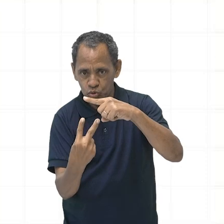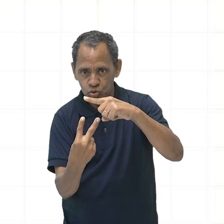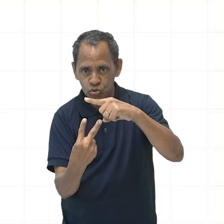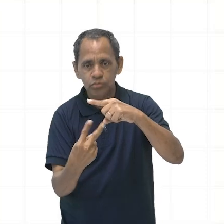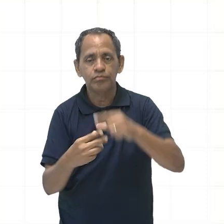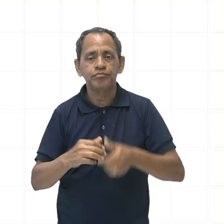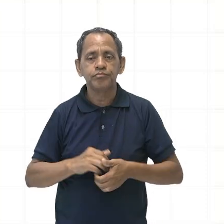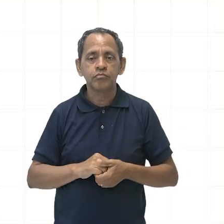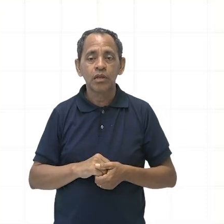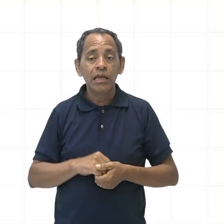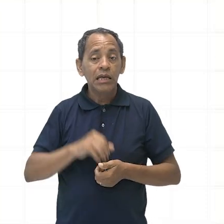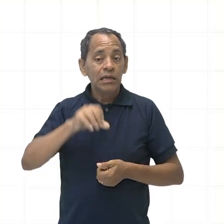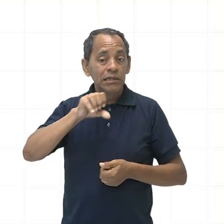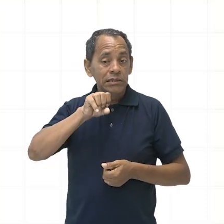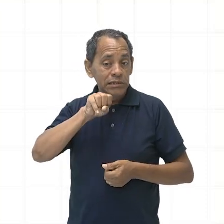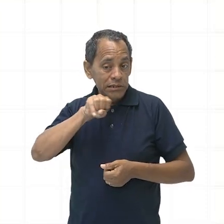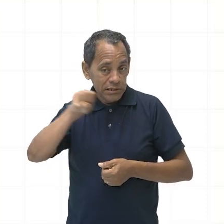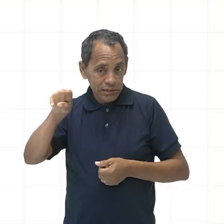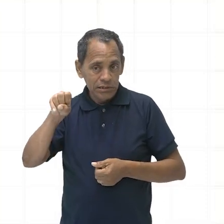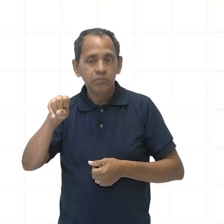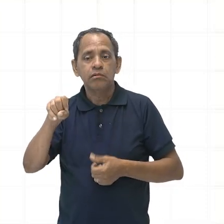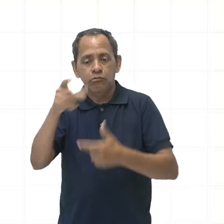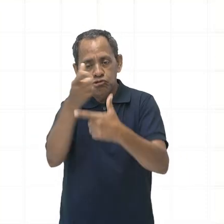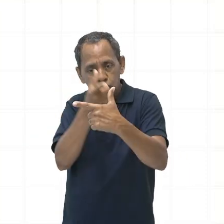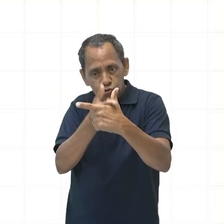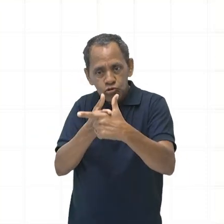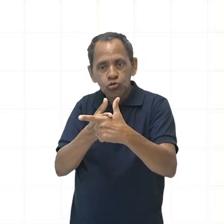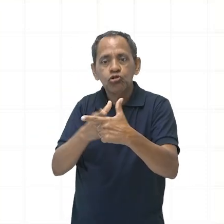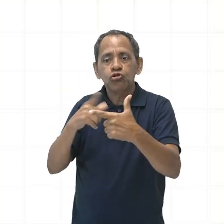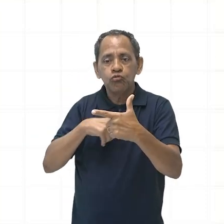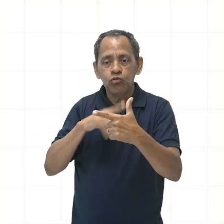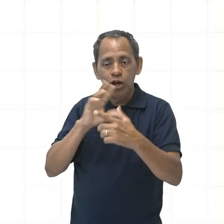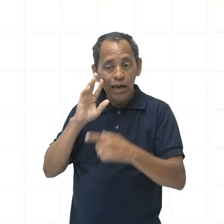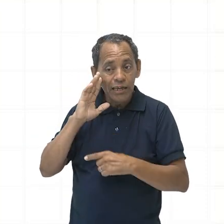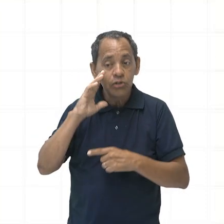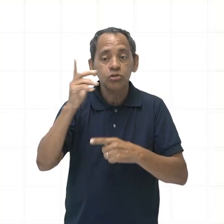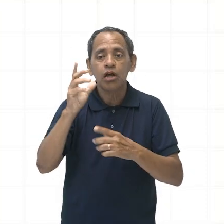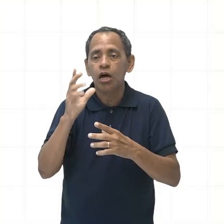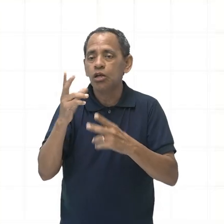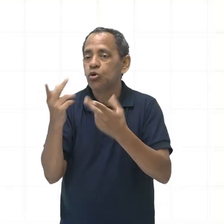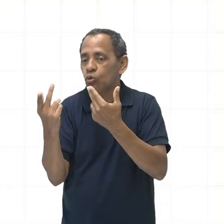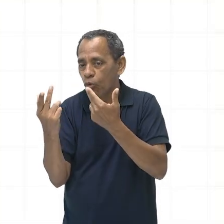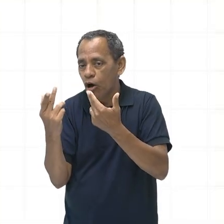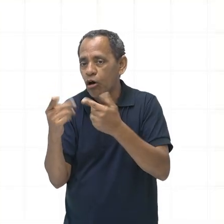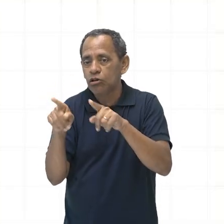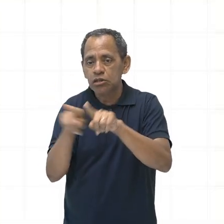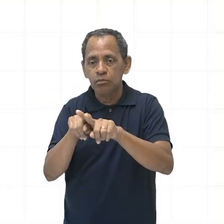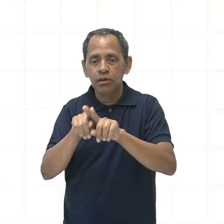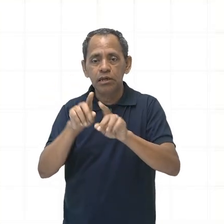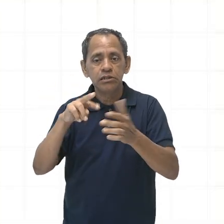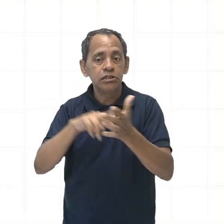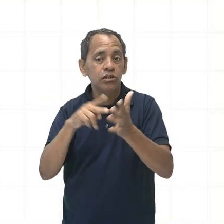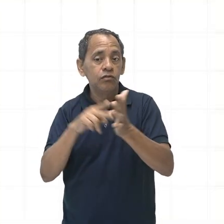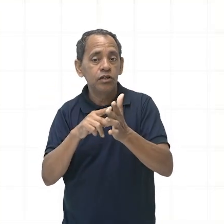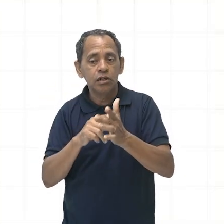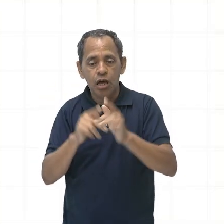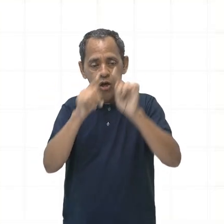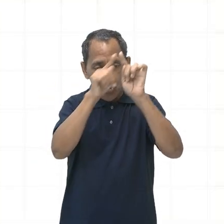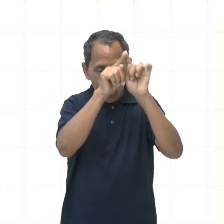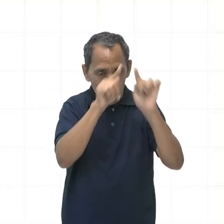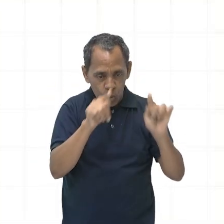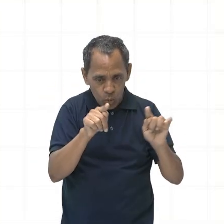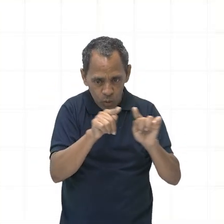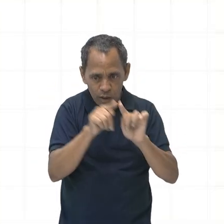quando essas divisões me gerar o mesmo resultado, mesmo que a gente chama de razão de semelhança, significa que os triângulos